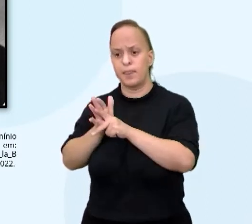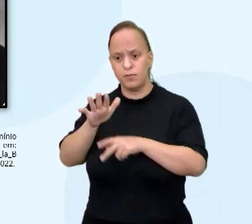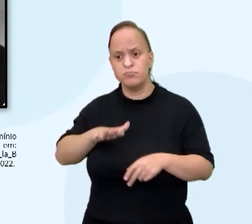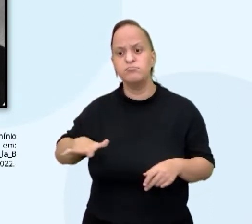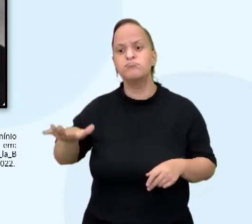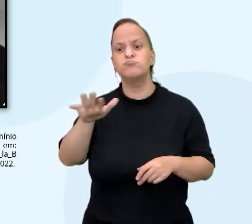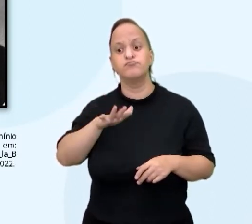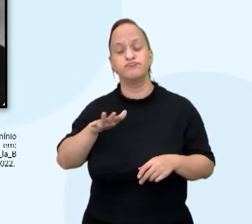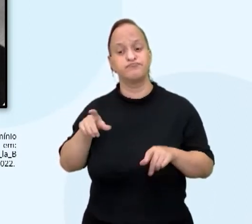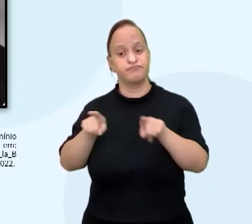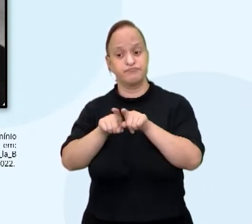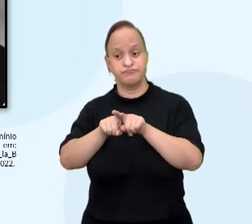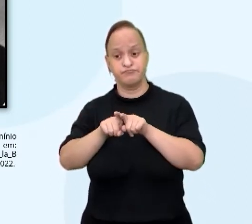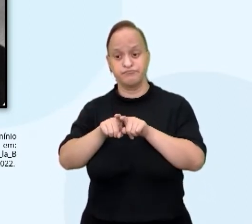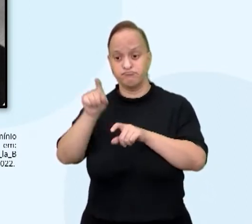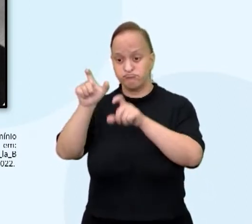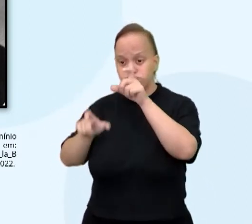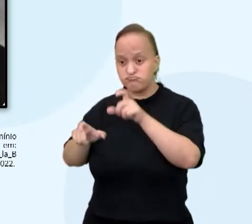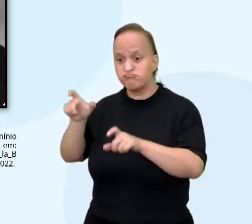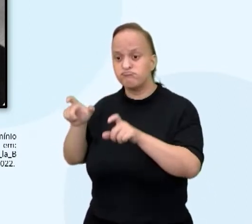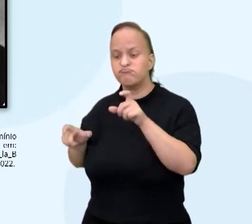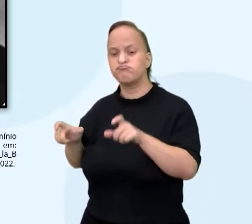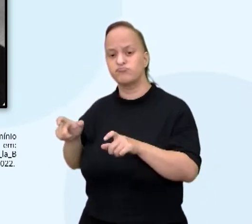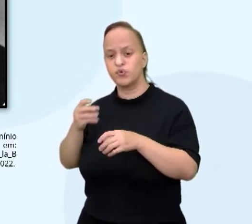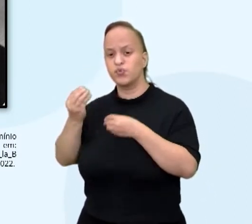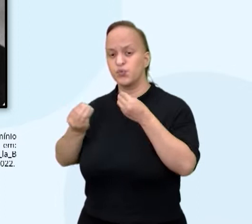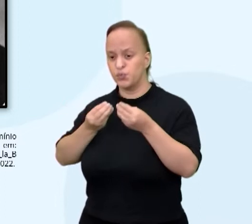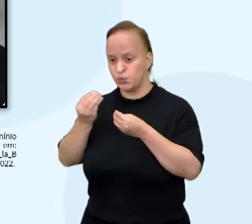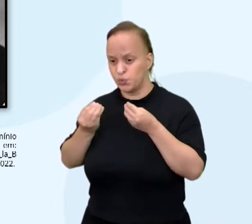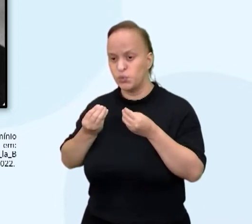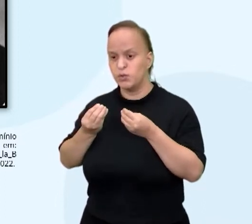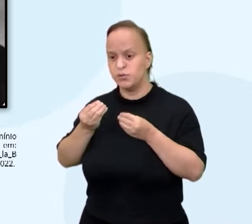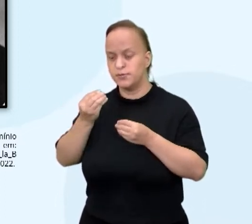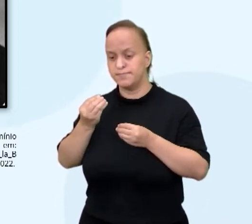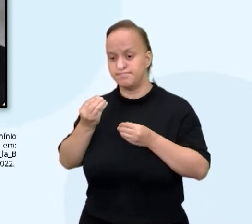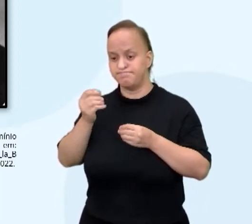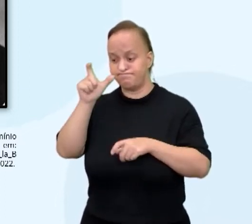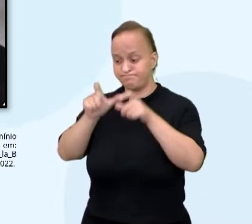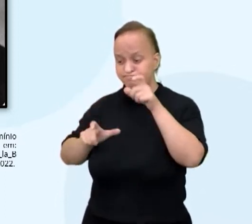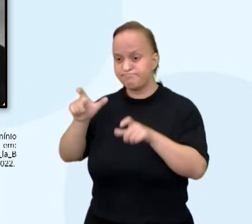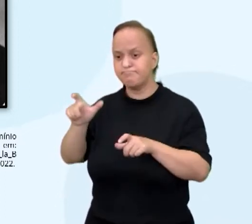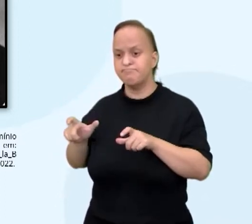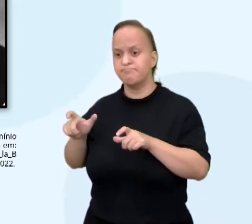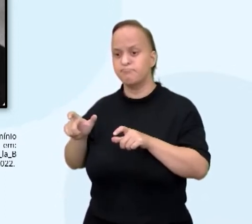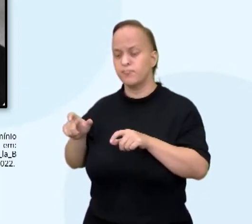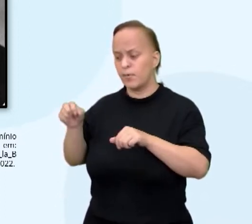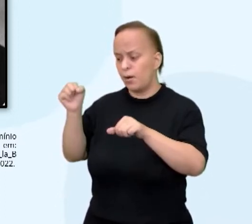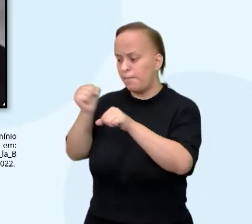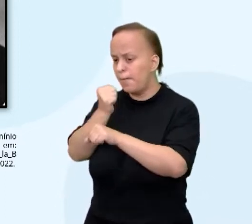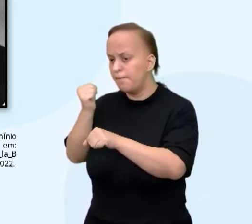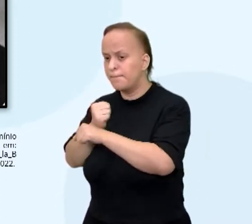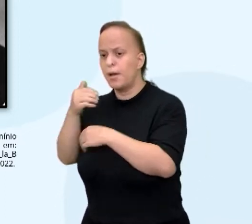seu território. Defendia que o homem pode intervir, modificar a natureza e vencer os